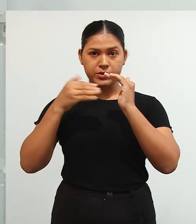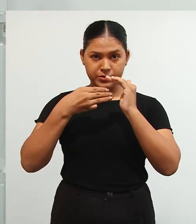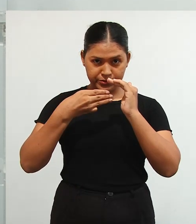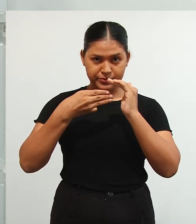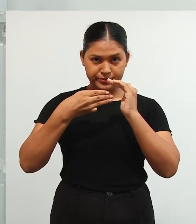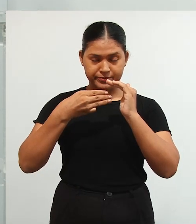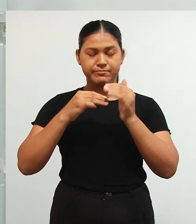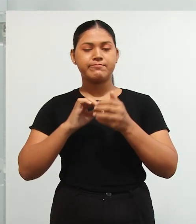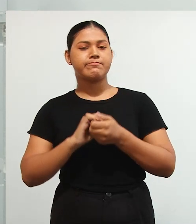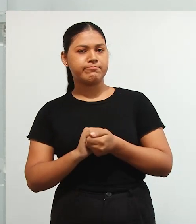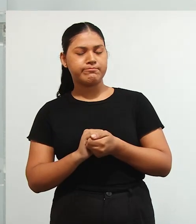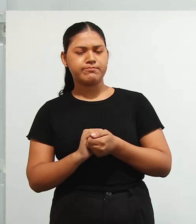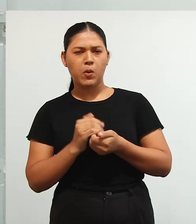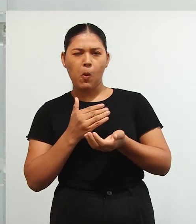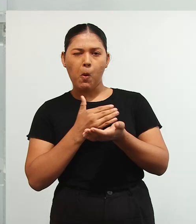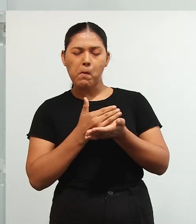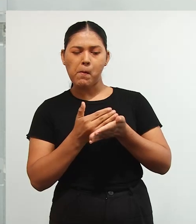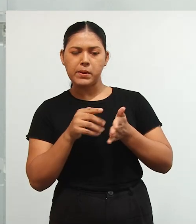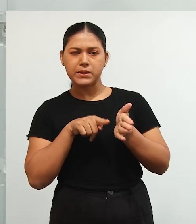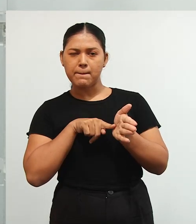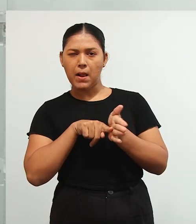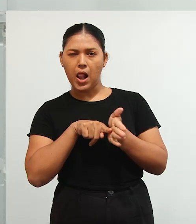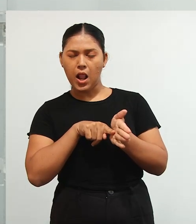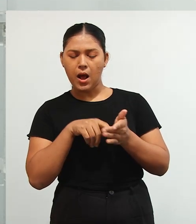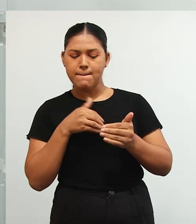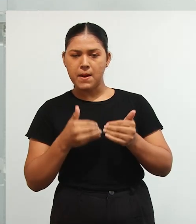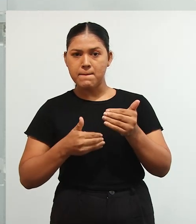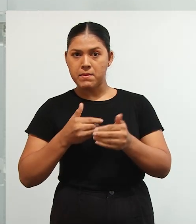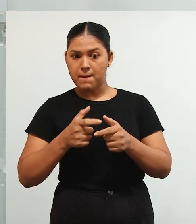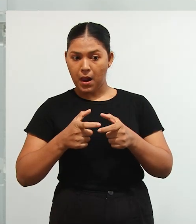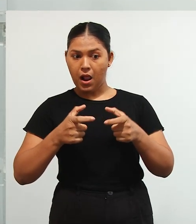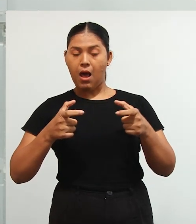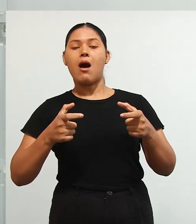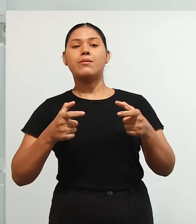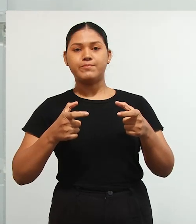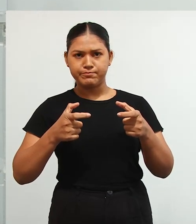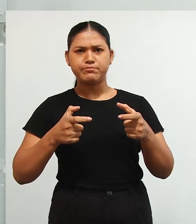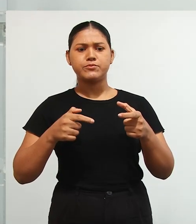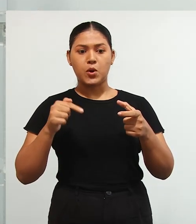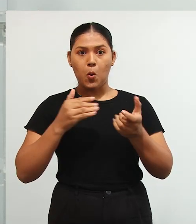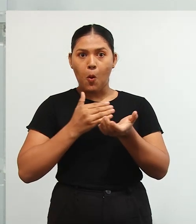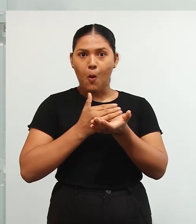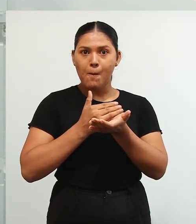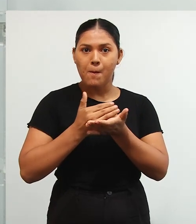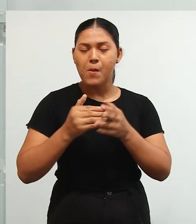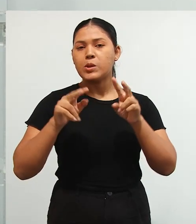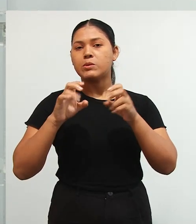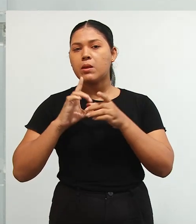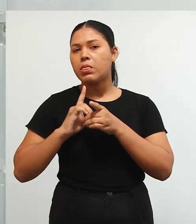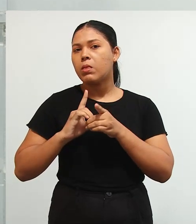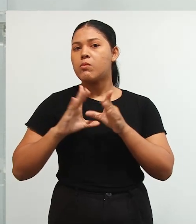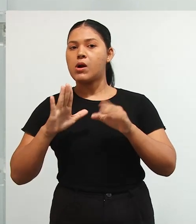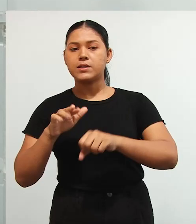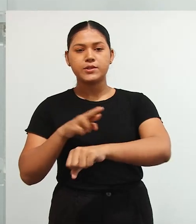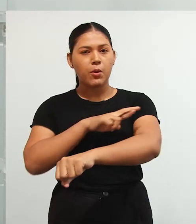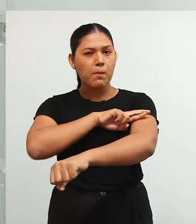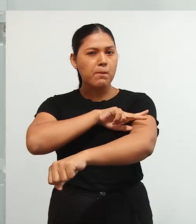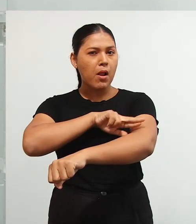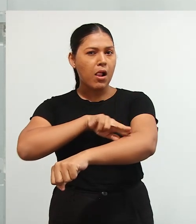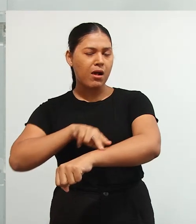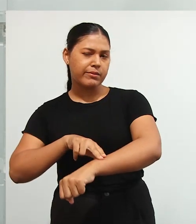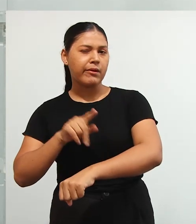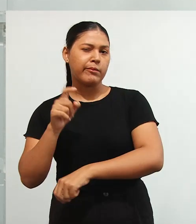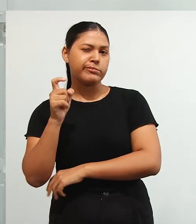Essas pesquisas começam a dar seus resultados iniciais, indicando que a democracia racial não é nada mais, nada menos